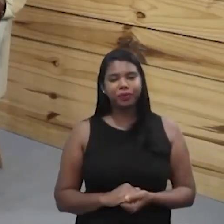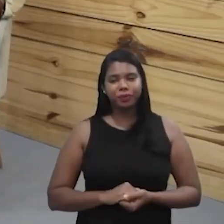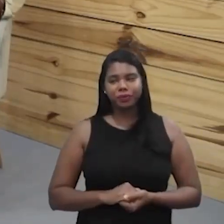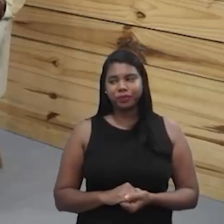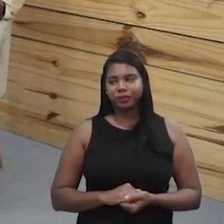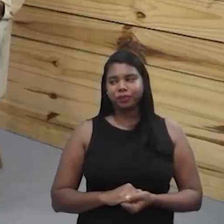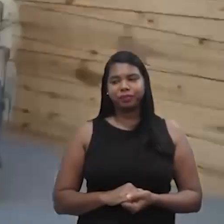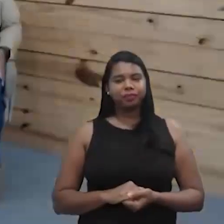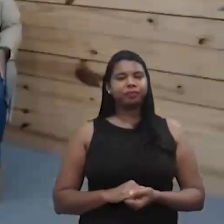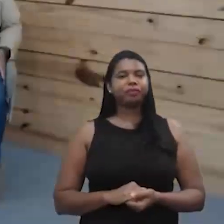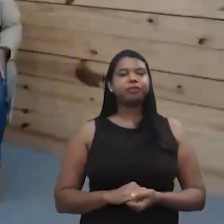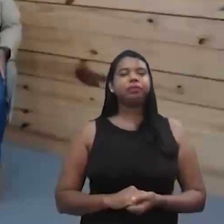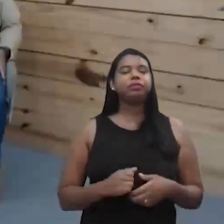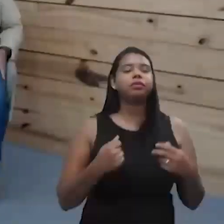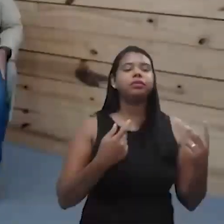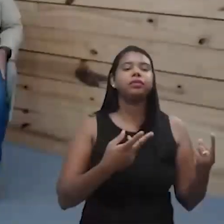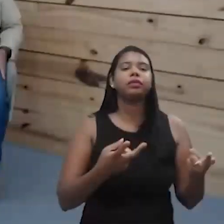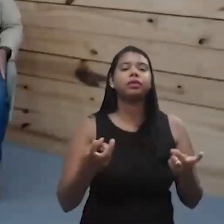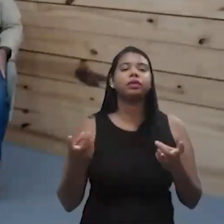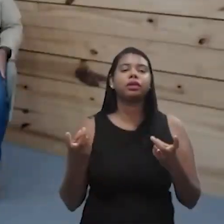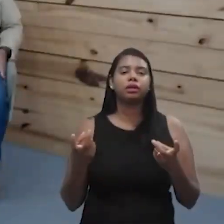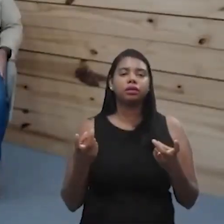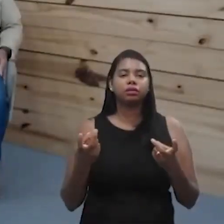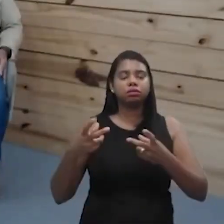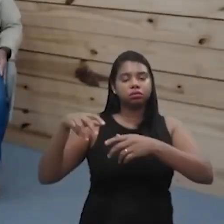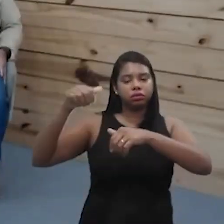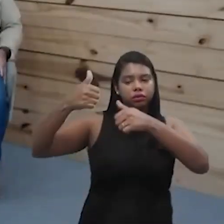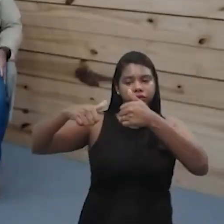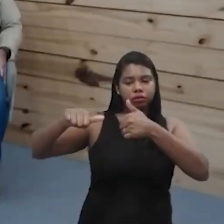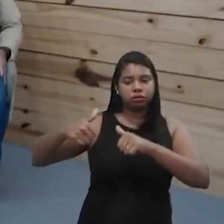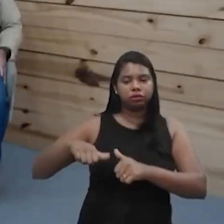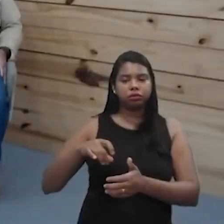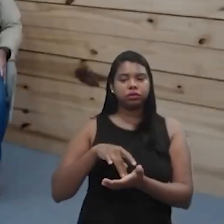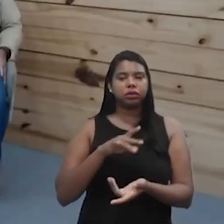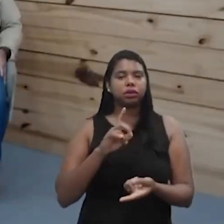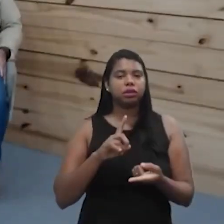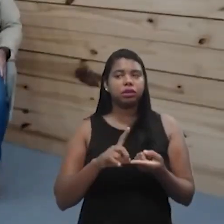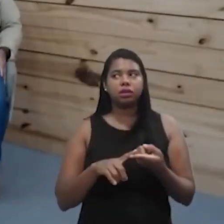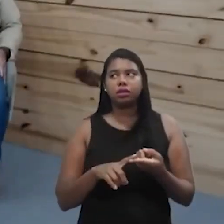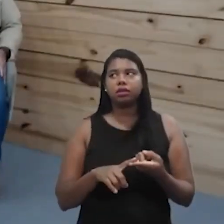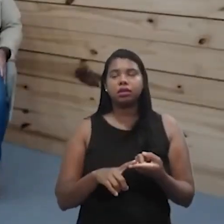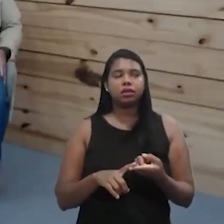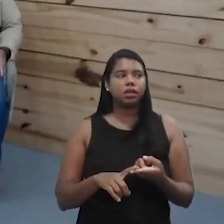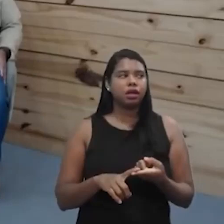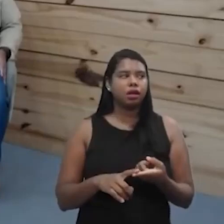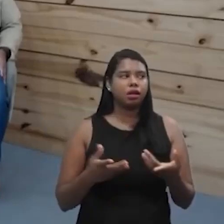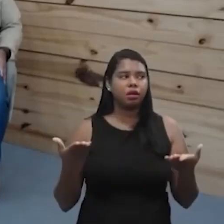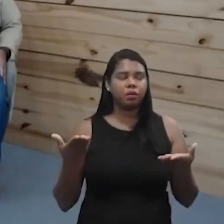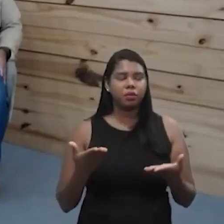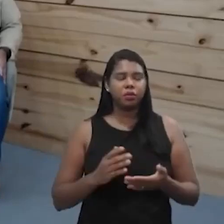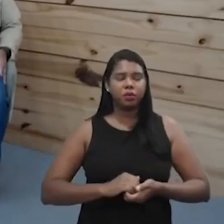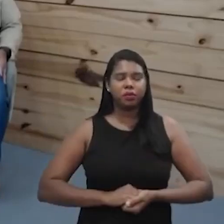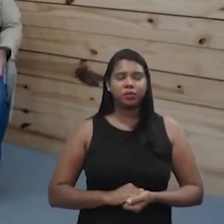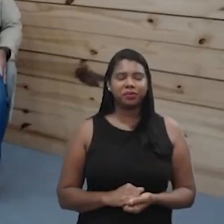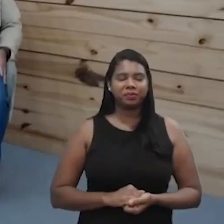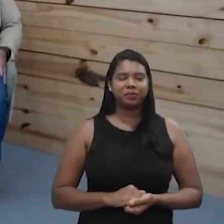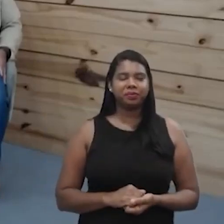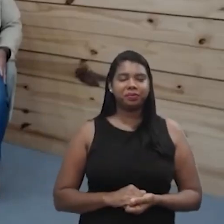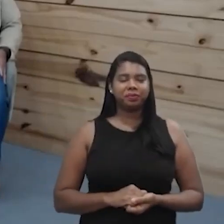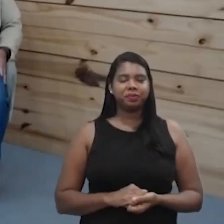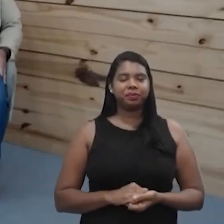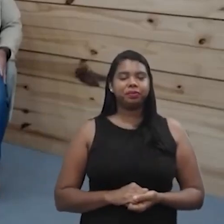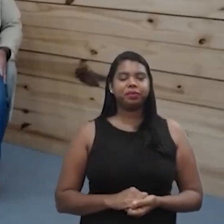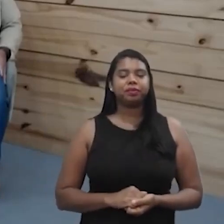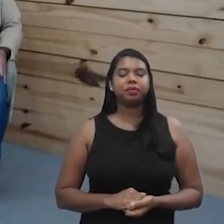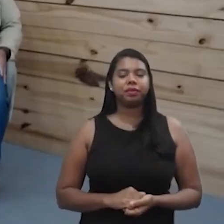Veja, é interessante a gente observar, professor, e aí eu bato na mesma tecla, mais uma vez, em